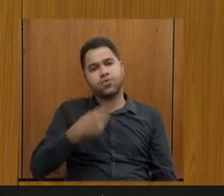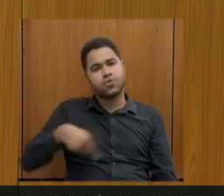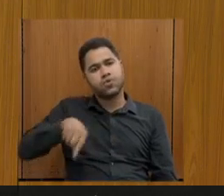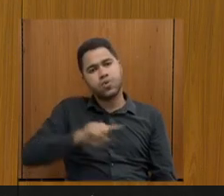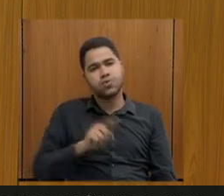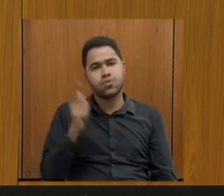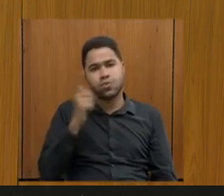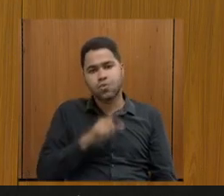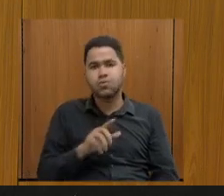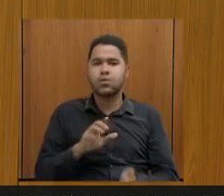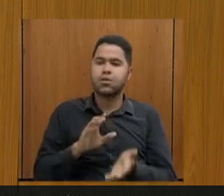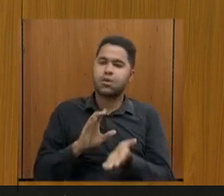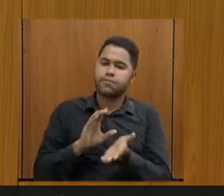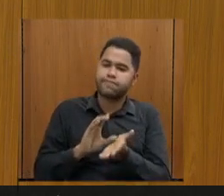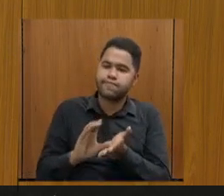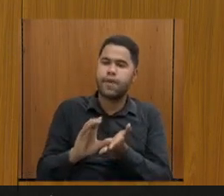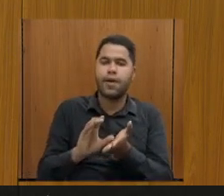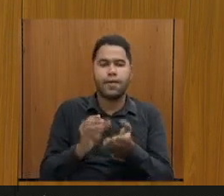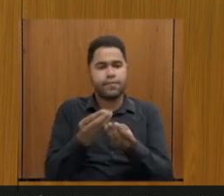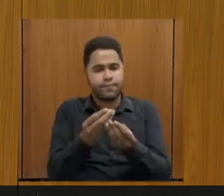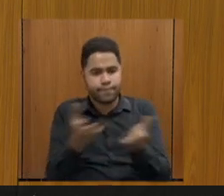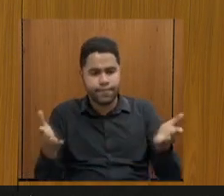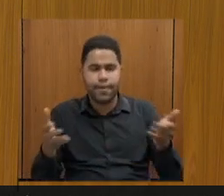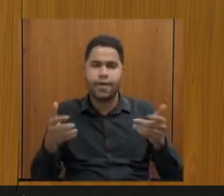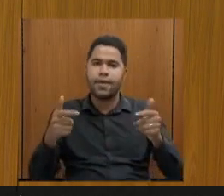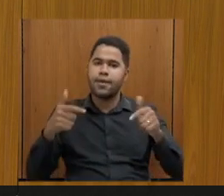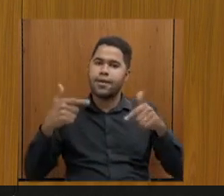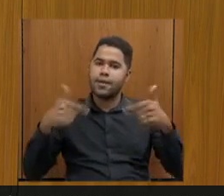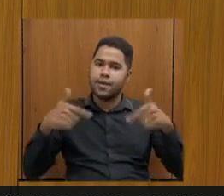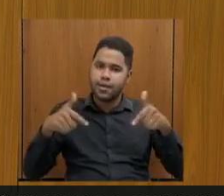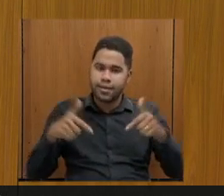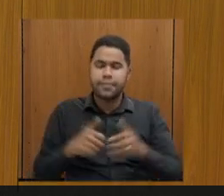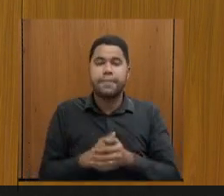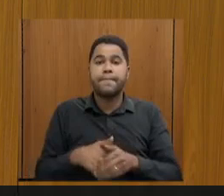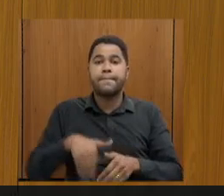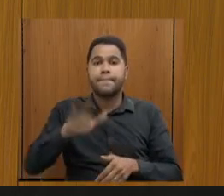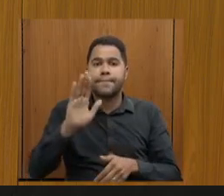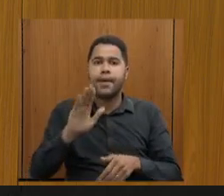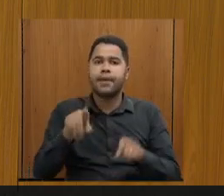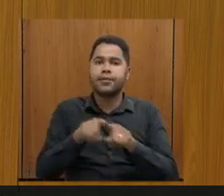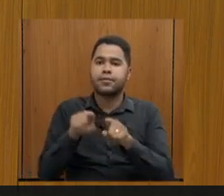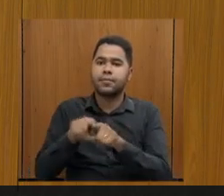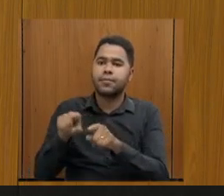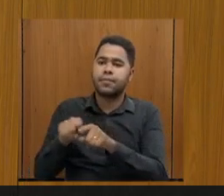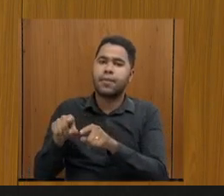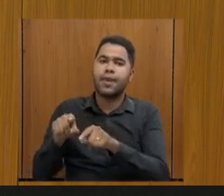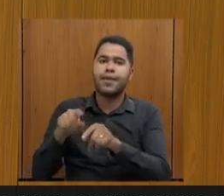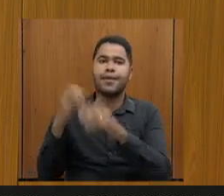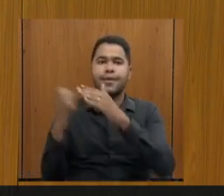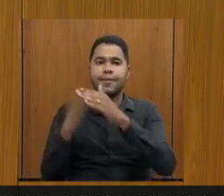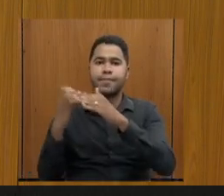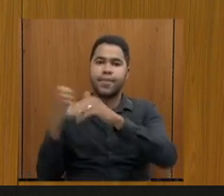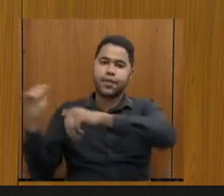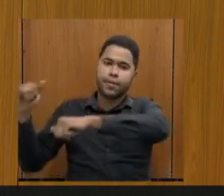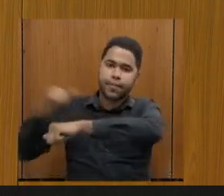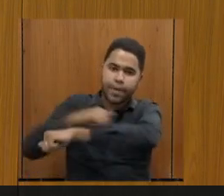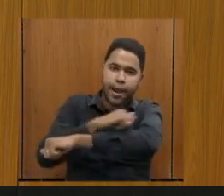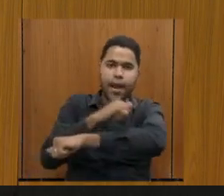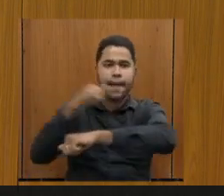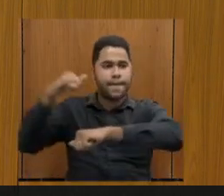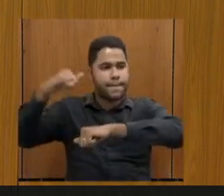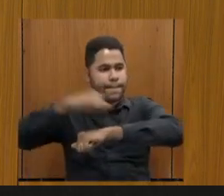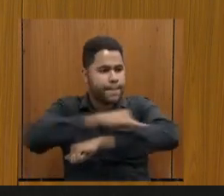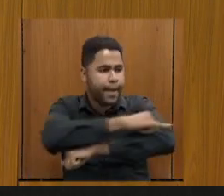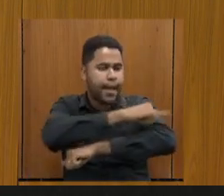aí investimentos para gerar emprego para que tenha mais companhias para operar lá no nosso lado do